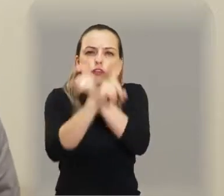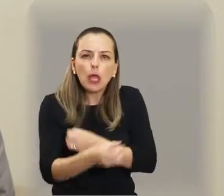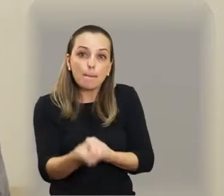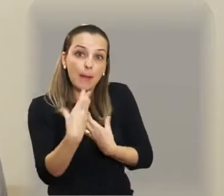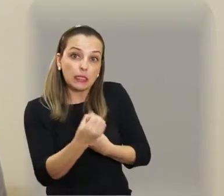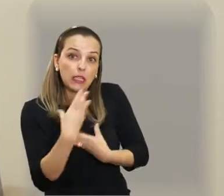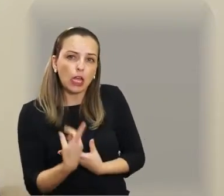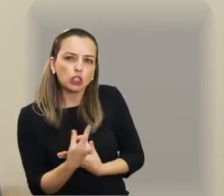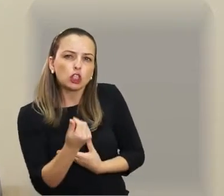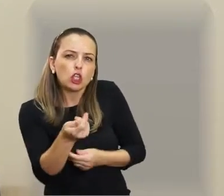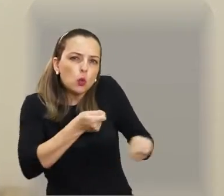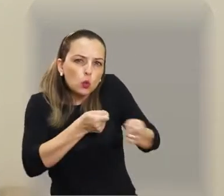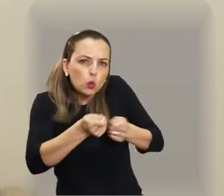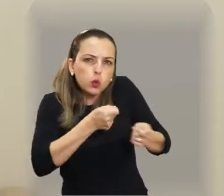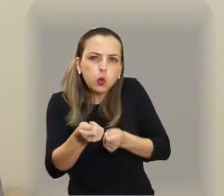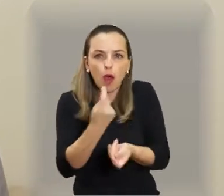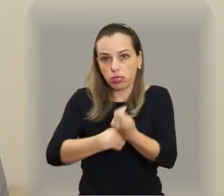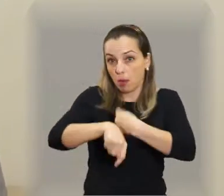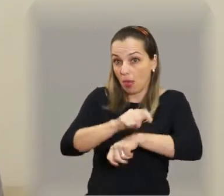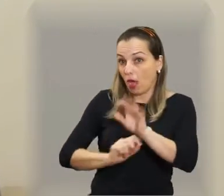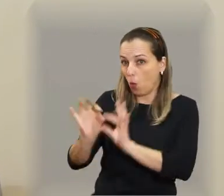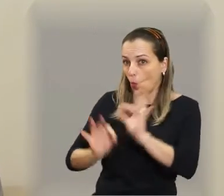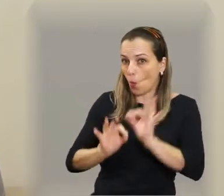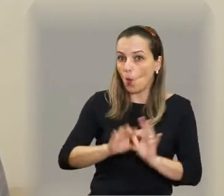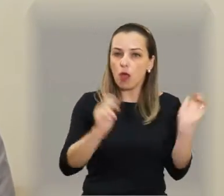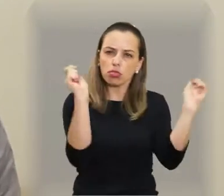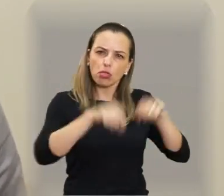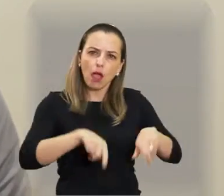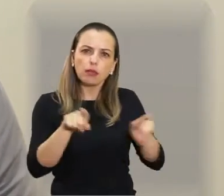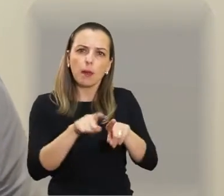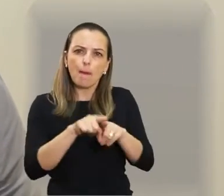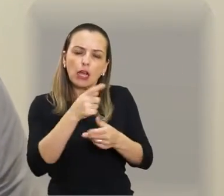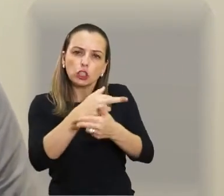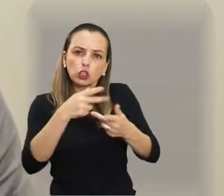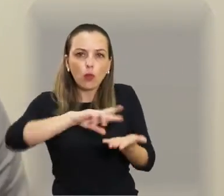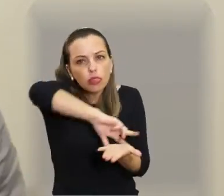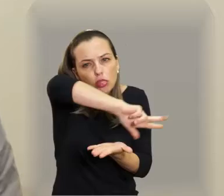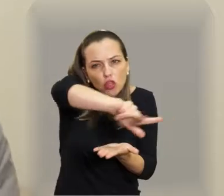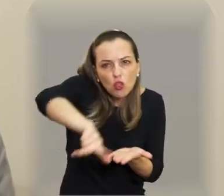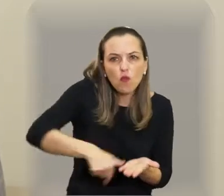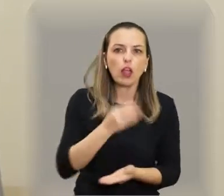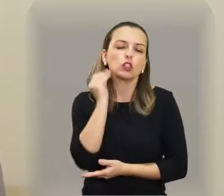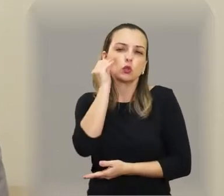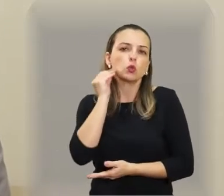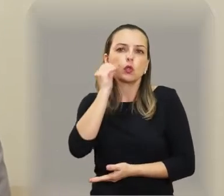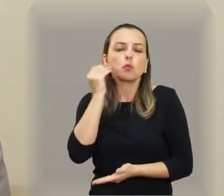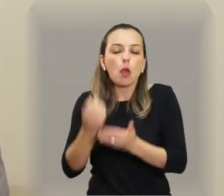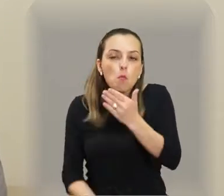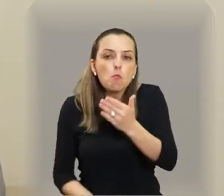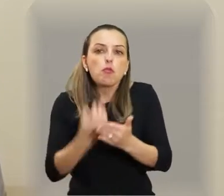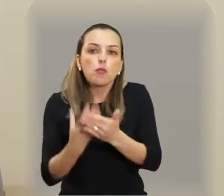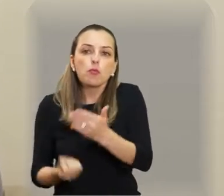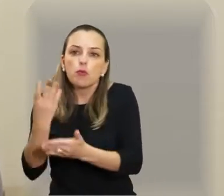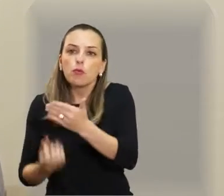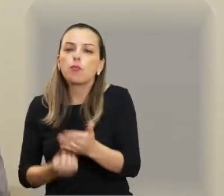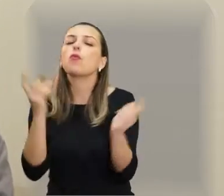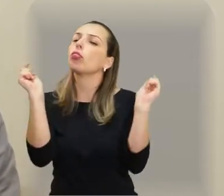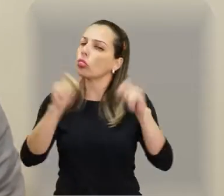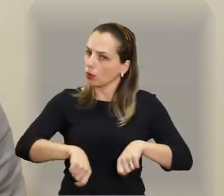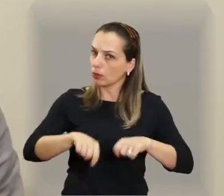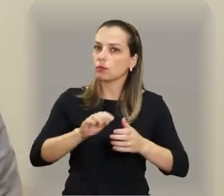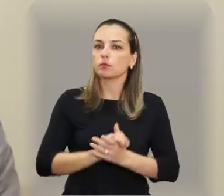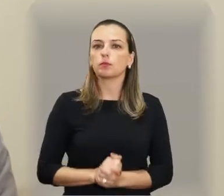olhar ao lado positivo da crise a crise nos ensina a crise nos ensina a conseguir trabalhar de forma mais enxuta com